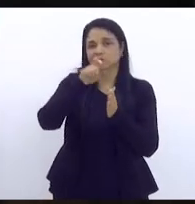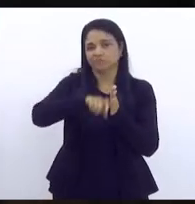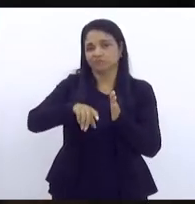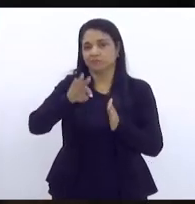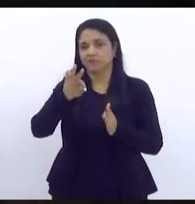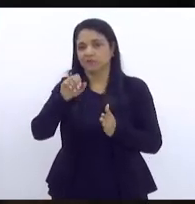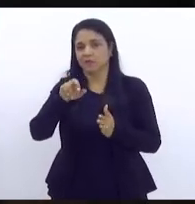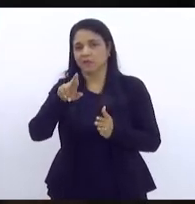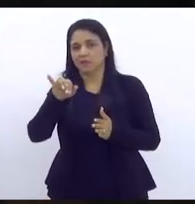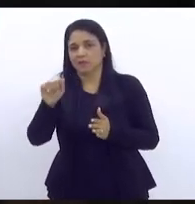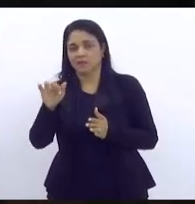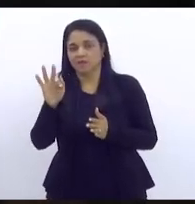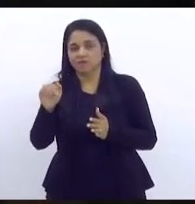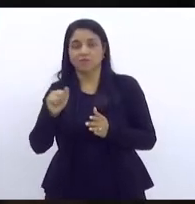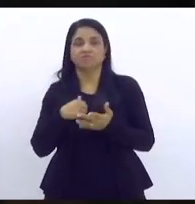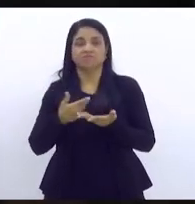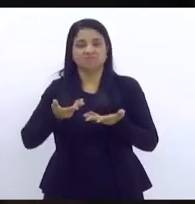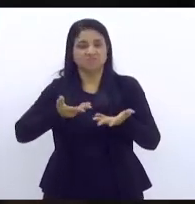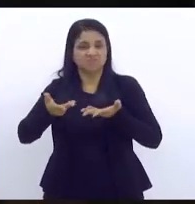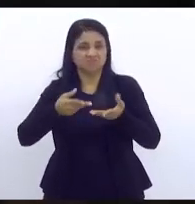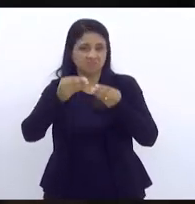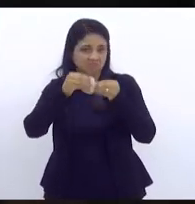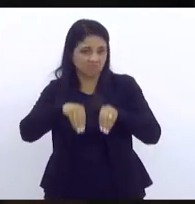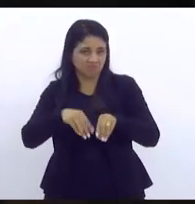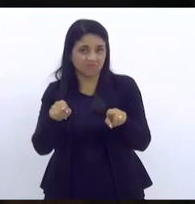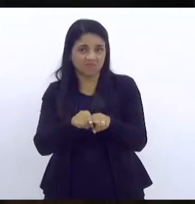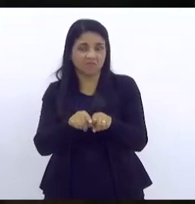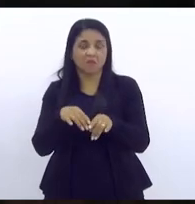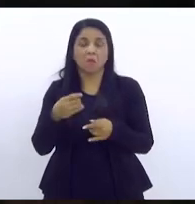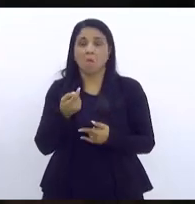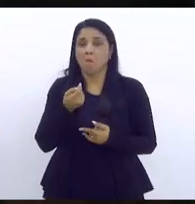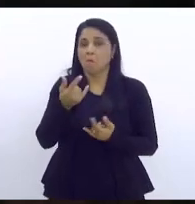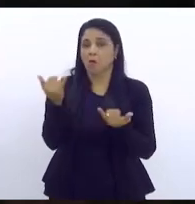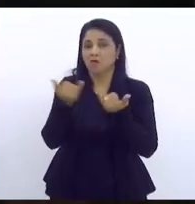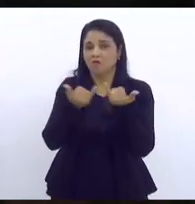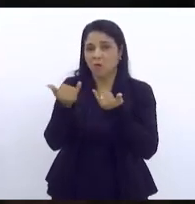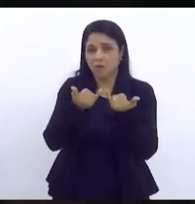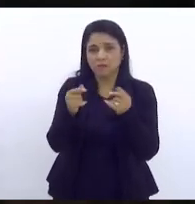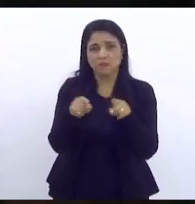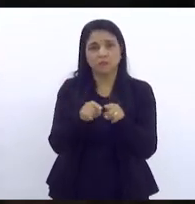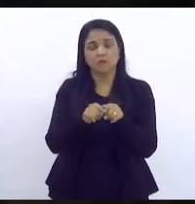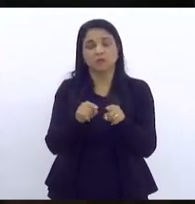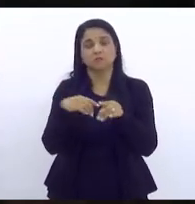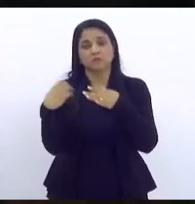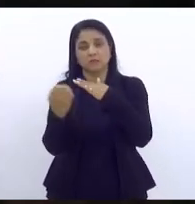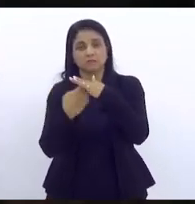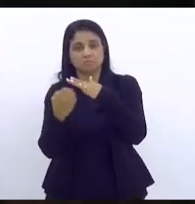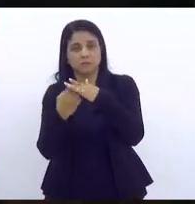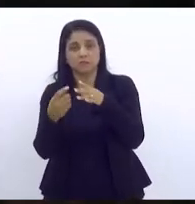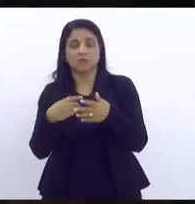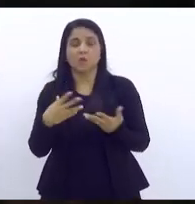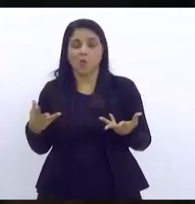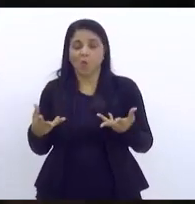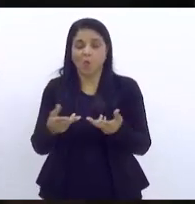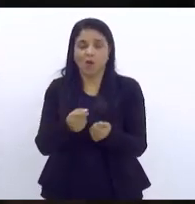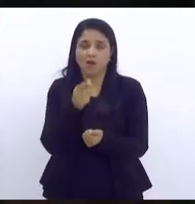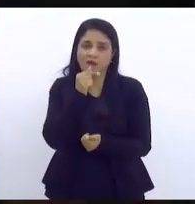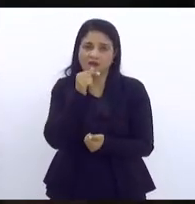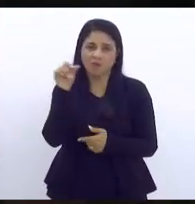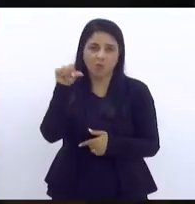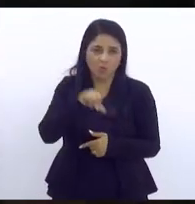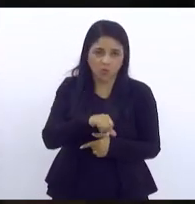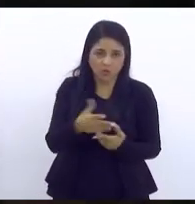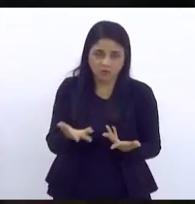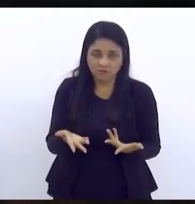caristia do serviço no geral pouca informação por parte das concessionárias qualidade ruim da água